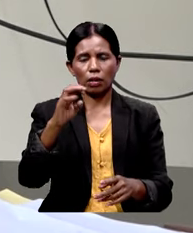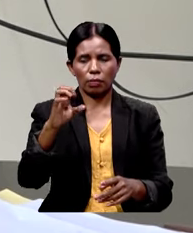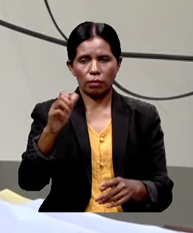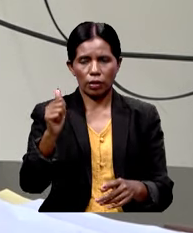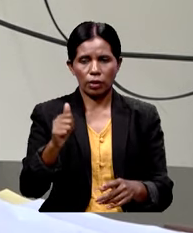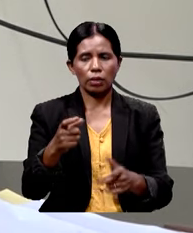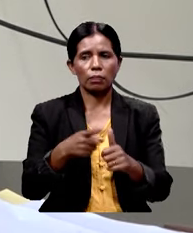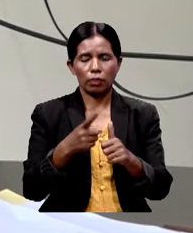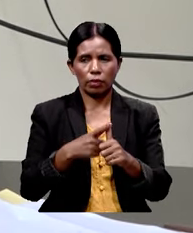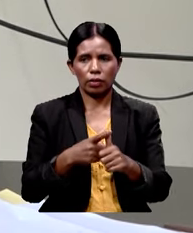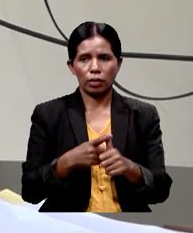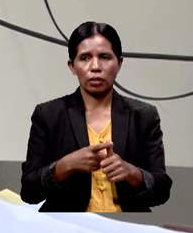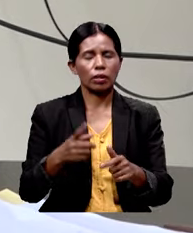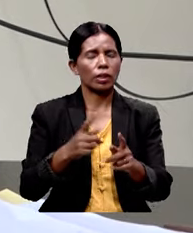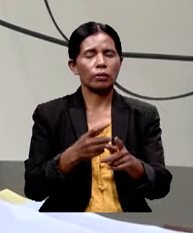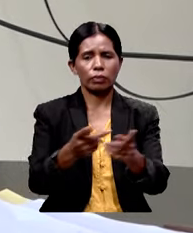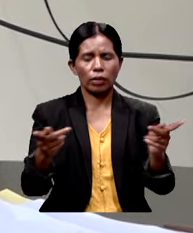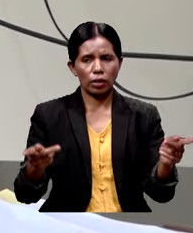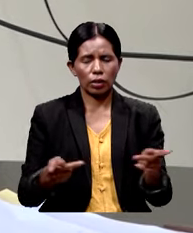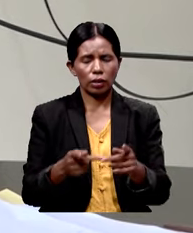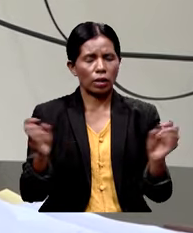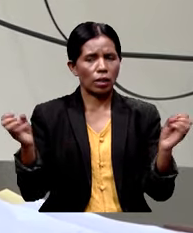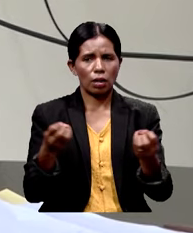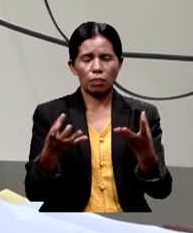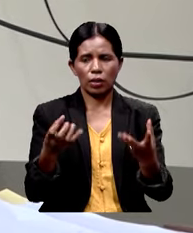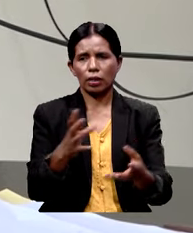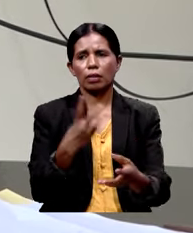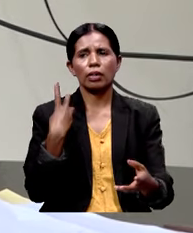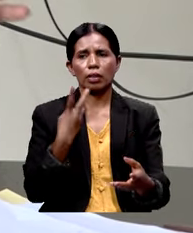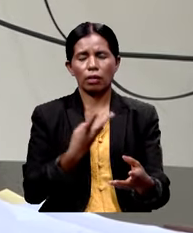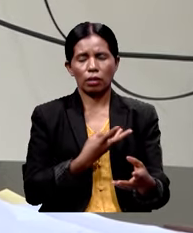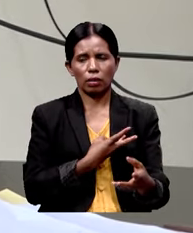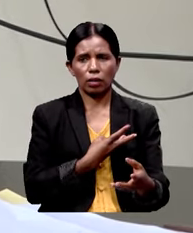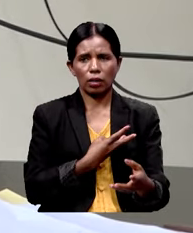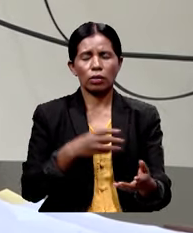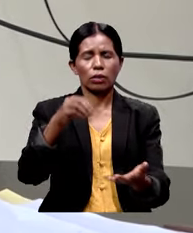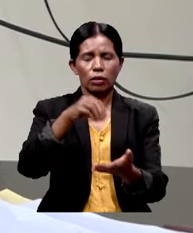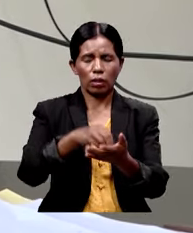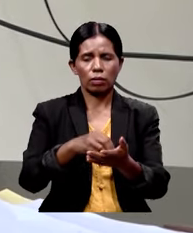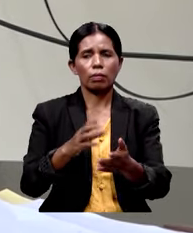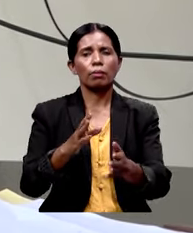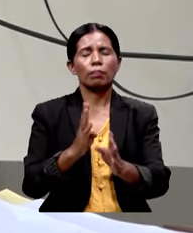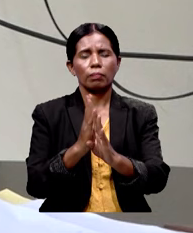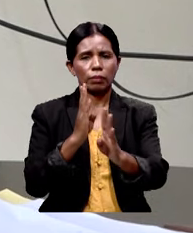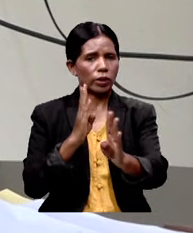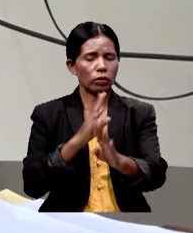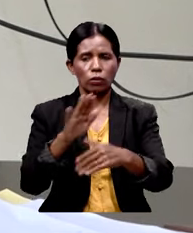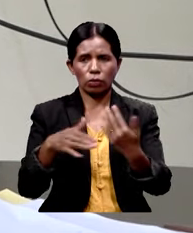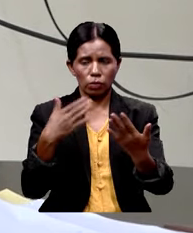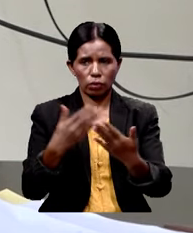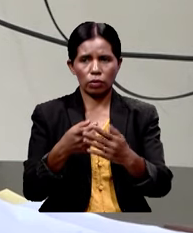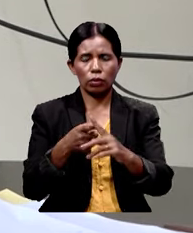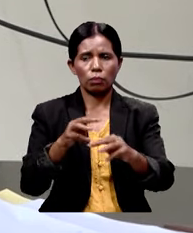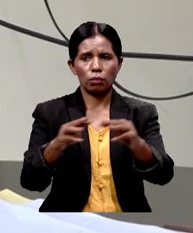rehabilita ulu. Hal ini terminal ni bala la suficiente para atau akomoda hotu transport publik interurbano sana desa